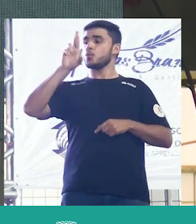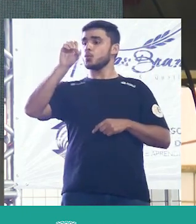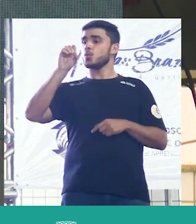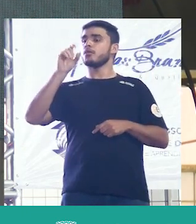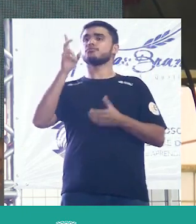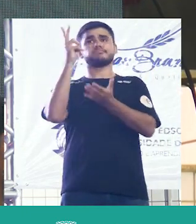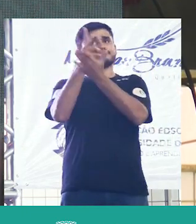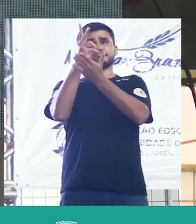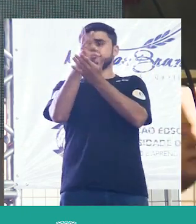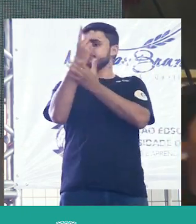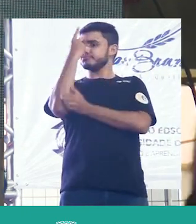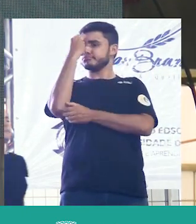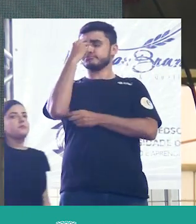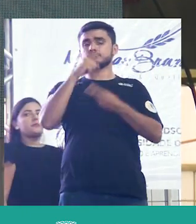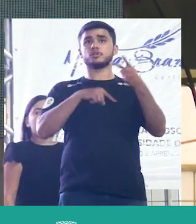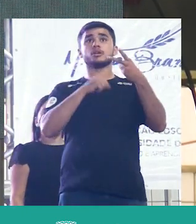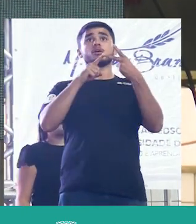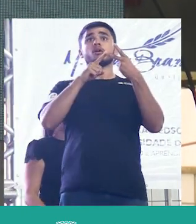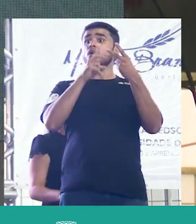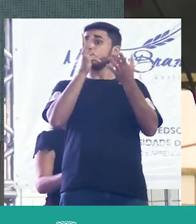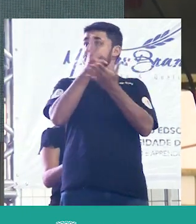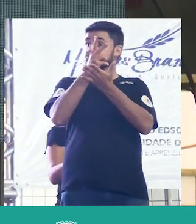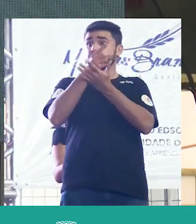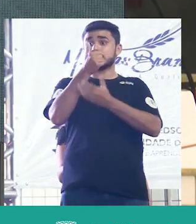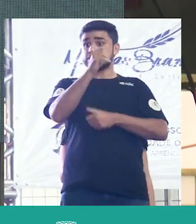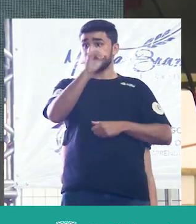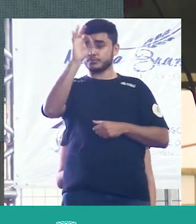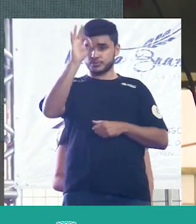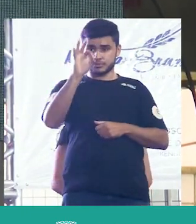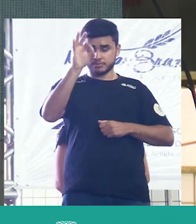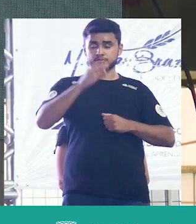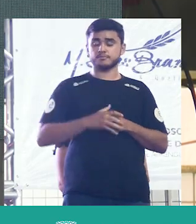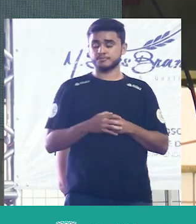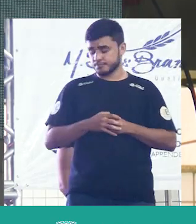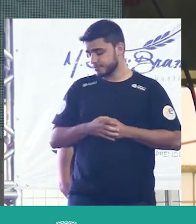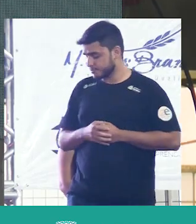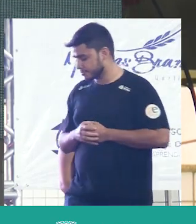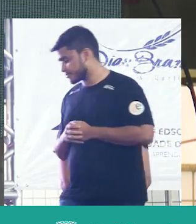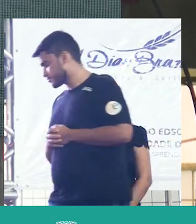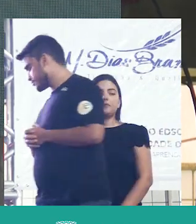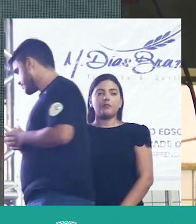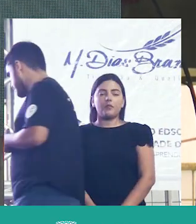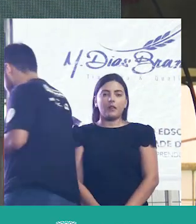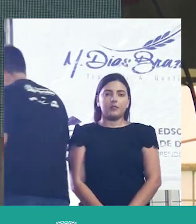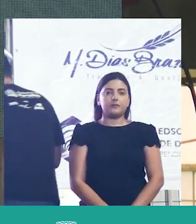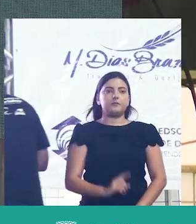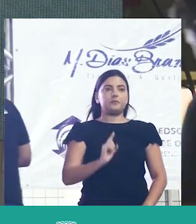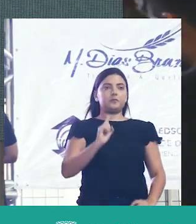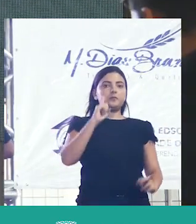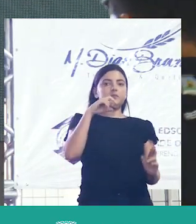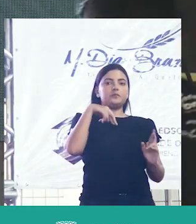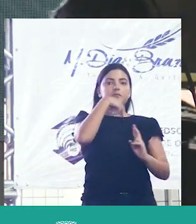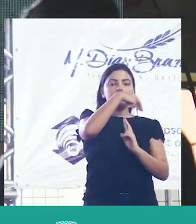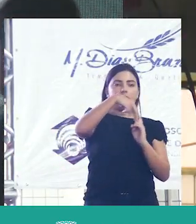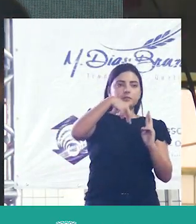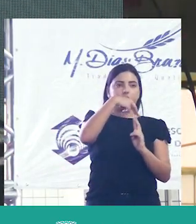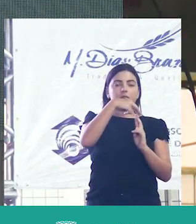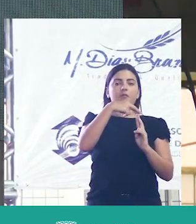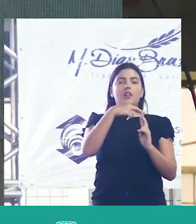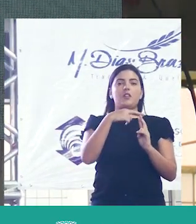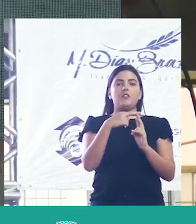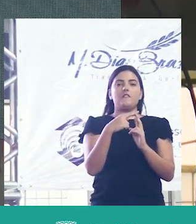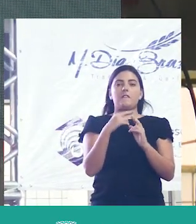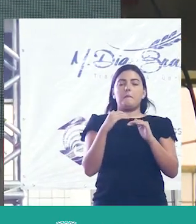o rendimento da reação foi 100%, só teve uma reação para trabalhar e não houve reagente em